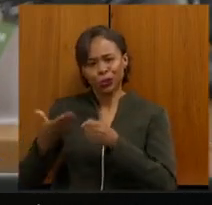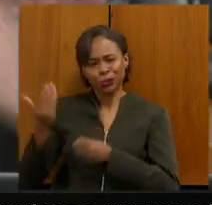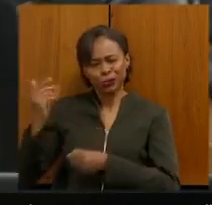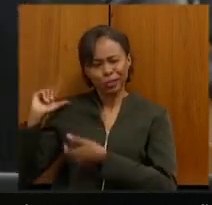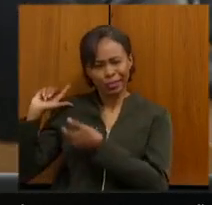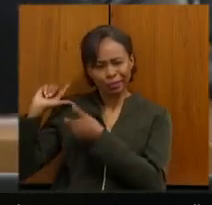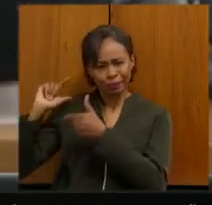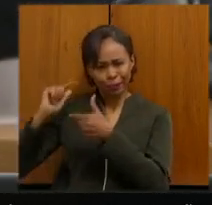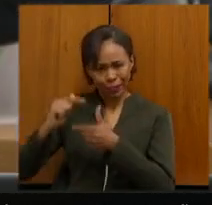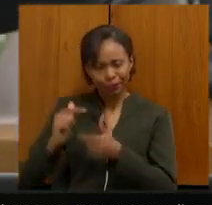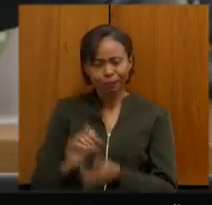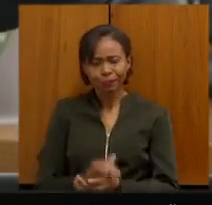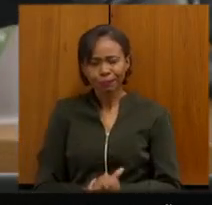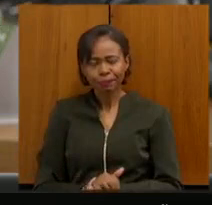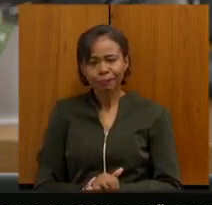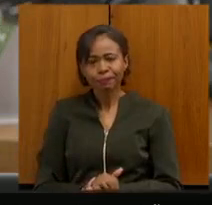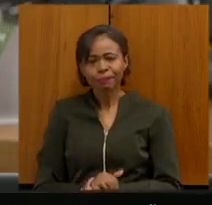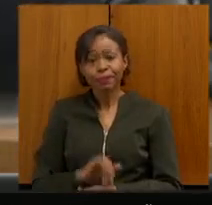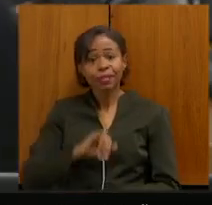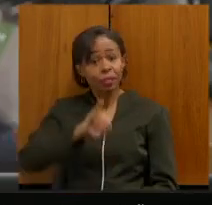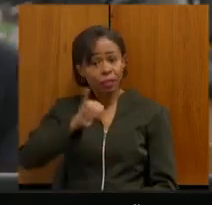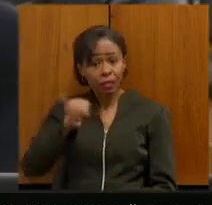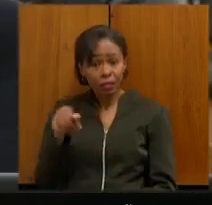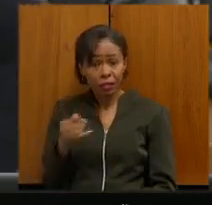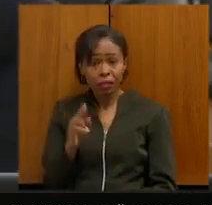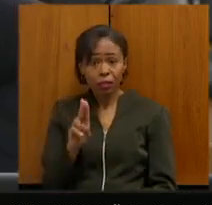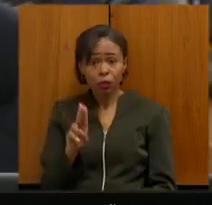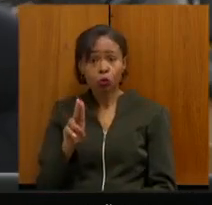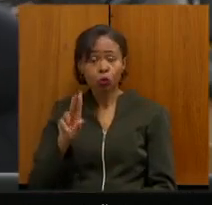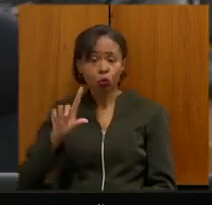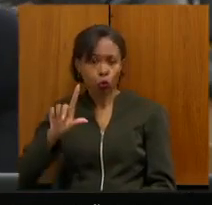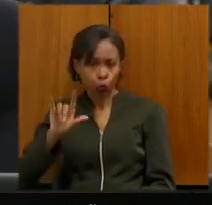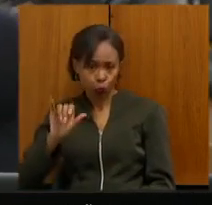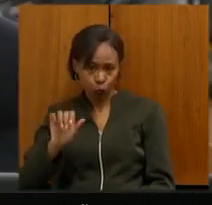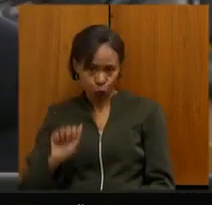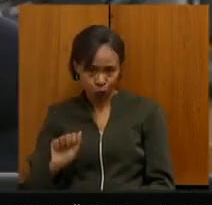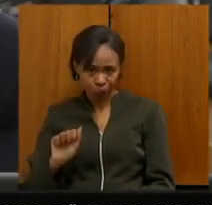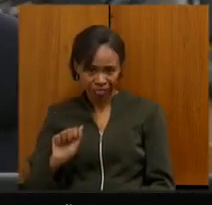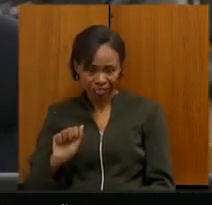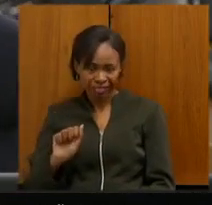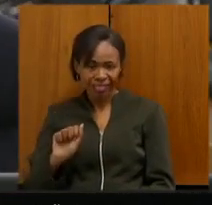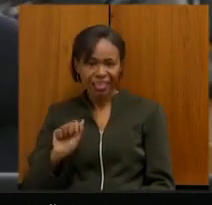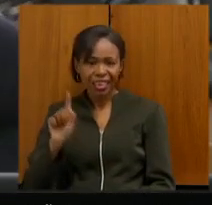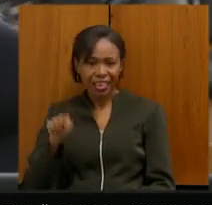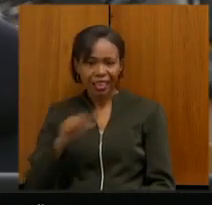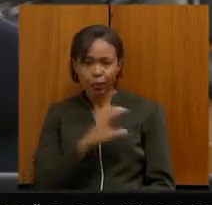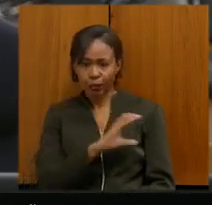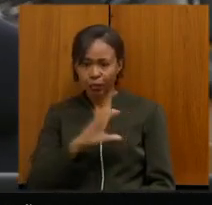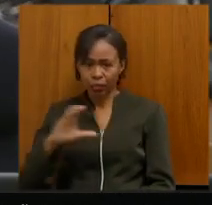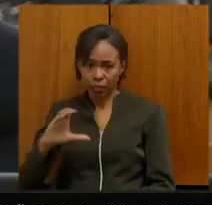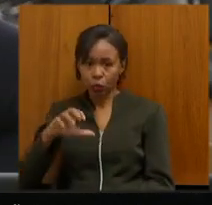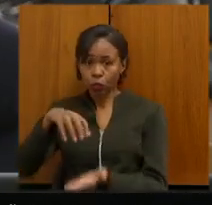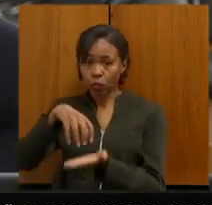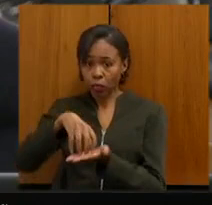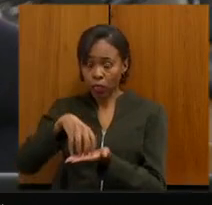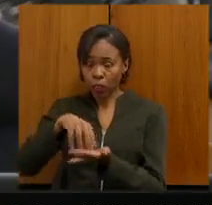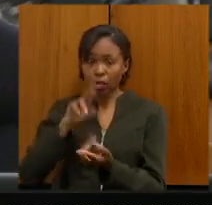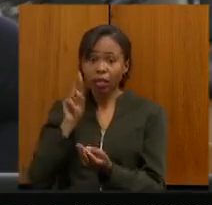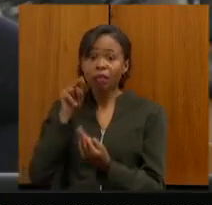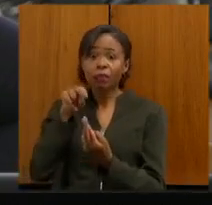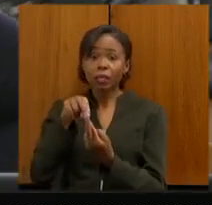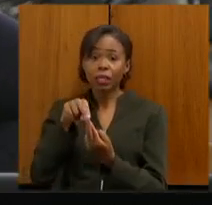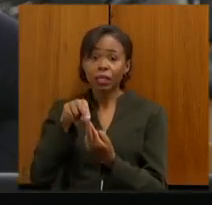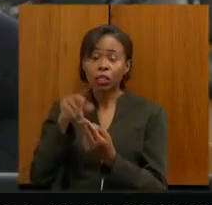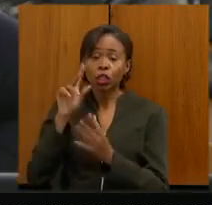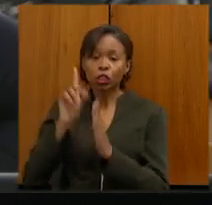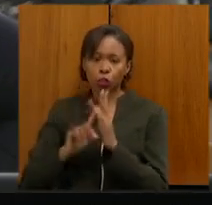outro lado também né Eu acho que a Juliana e a Júlia Nossa colega né coordenadora do centro de referência em direitos humanos do